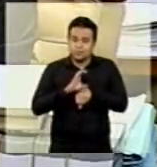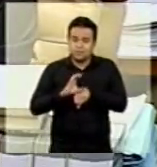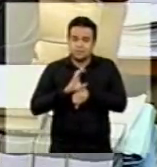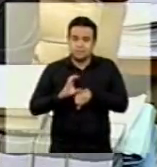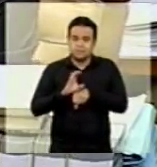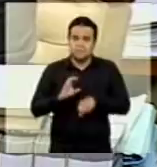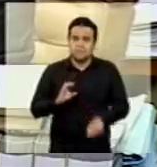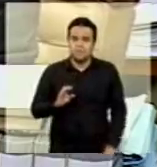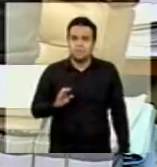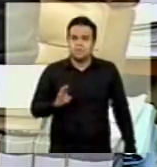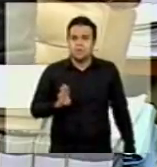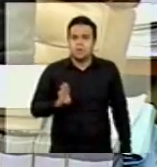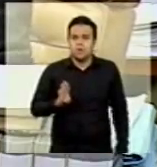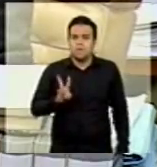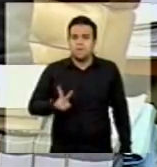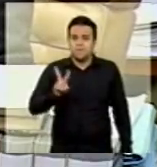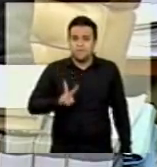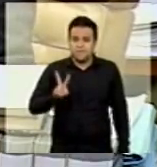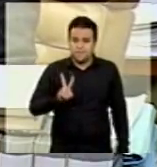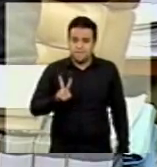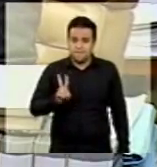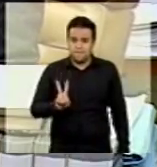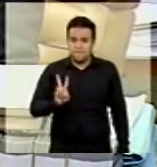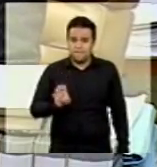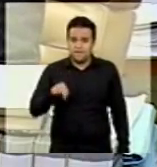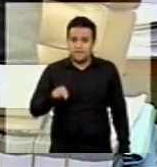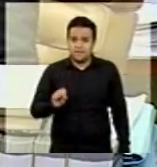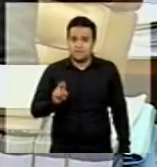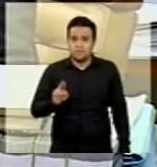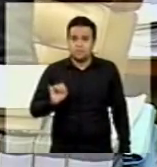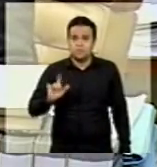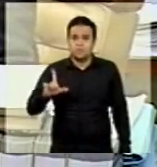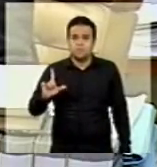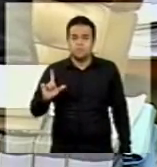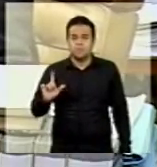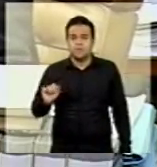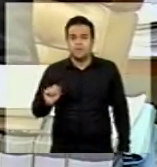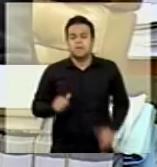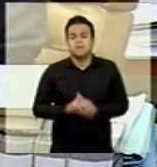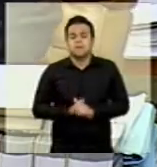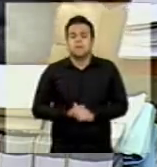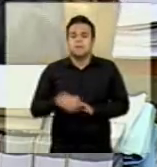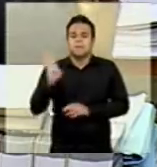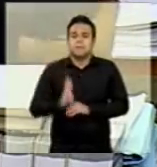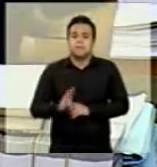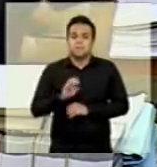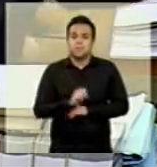República Bolivariana da Venezuela, que, tal como a Constituição Republicana do Brasil de